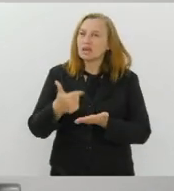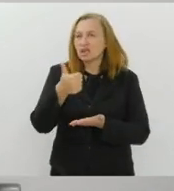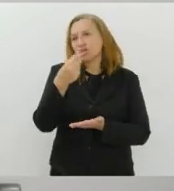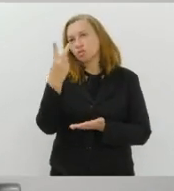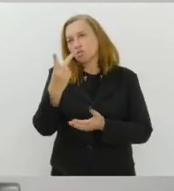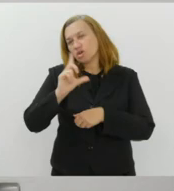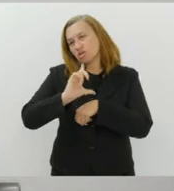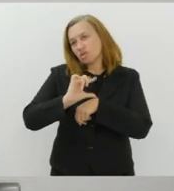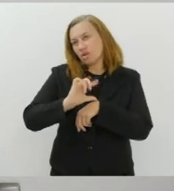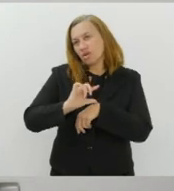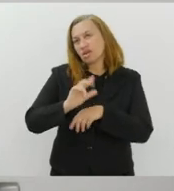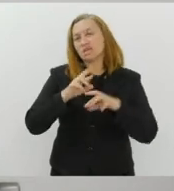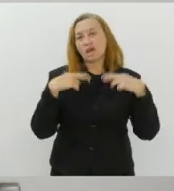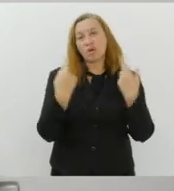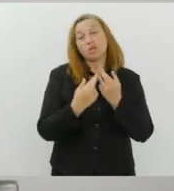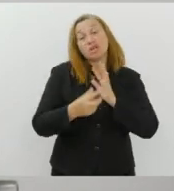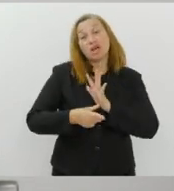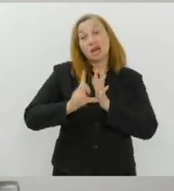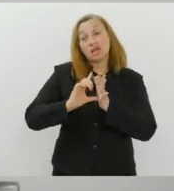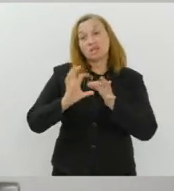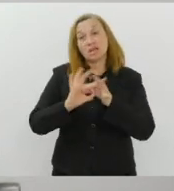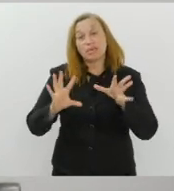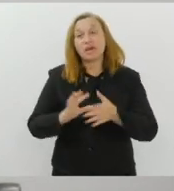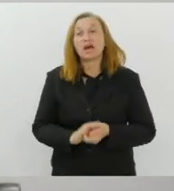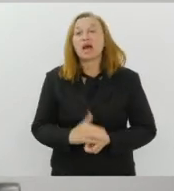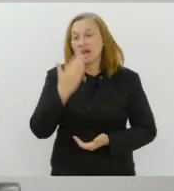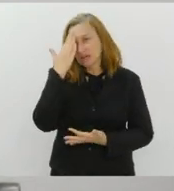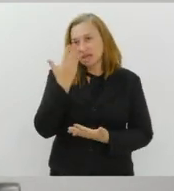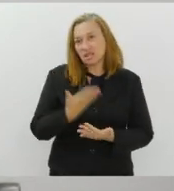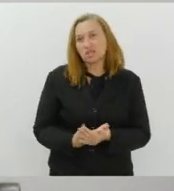uma, delibera tudo isso. Acredite, deputada,